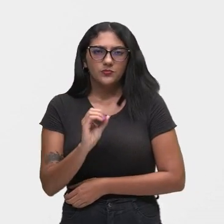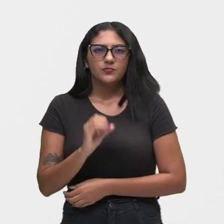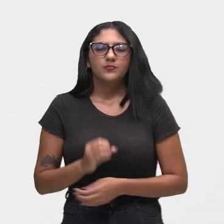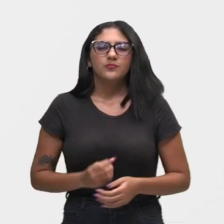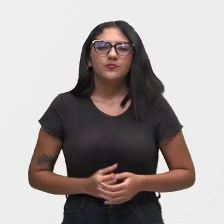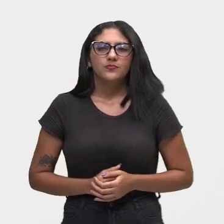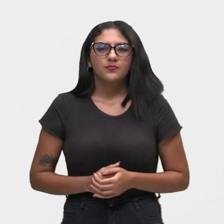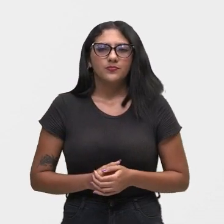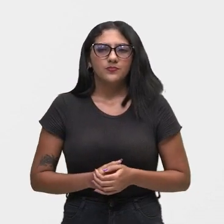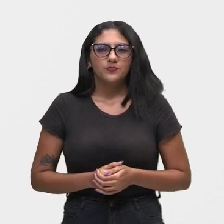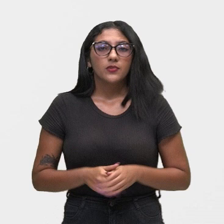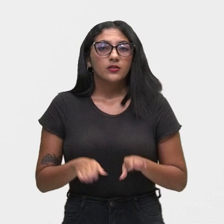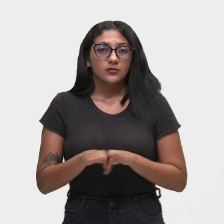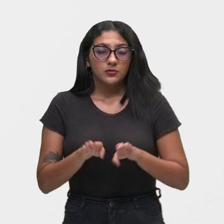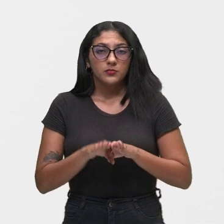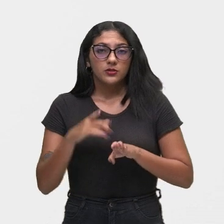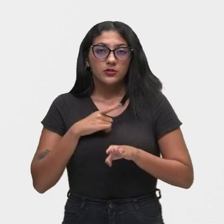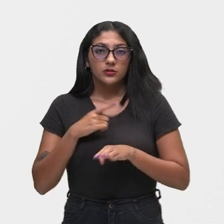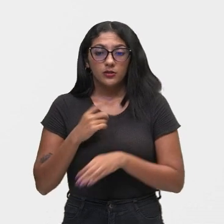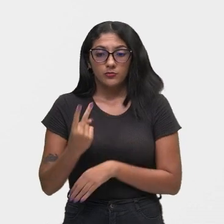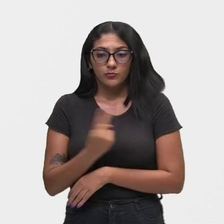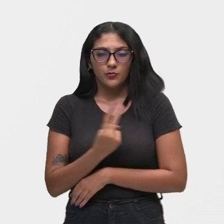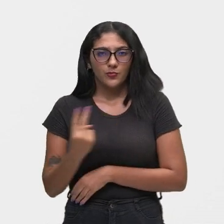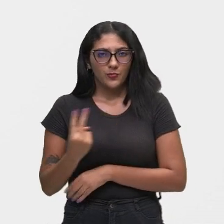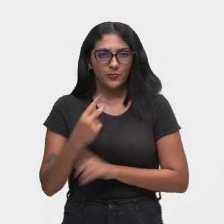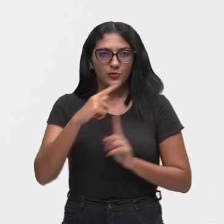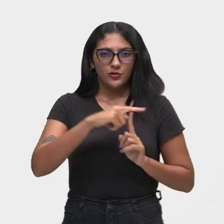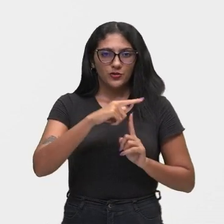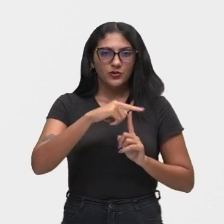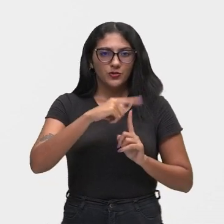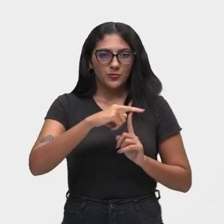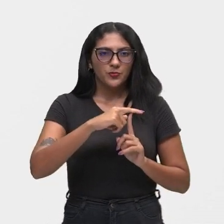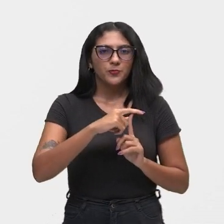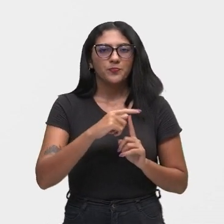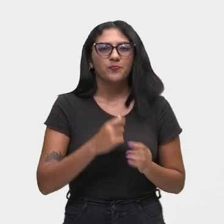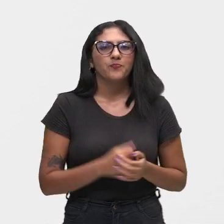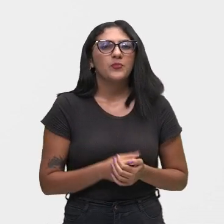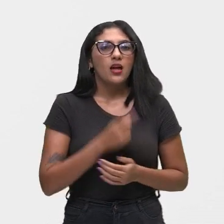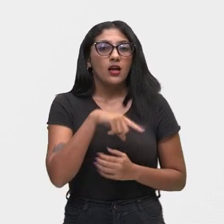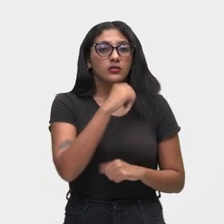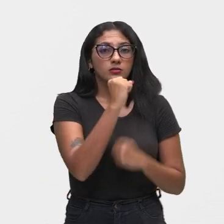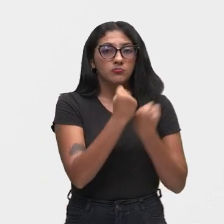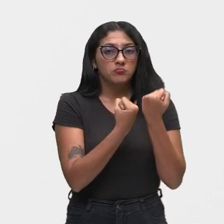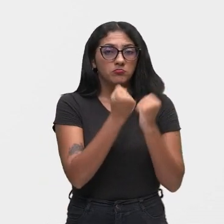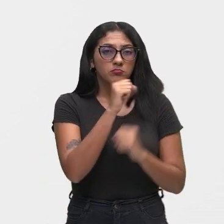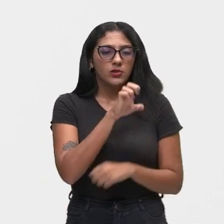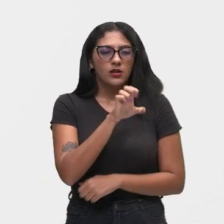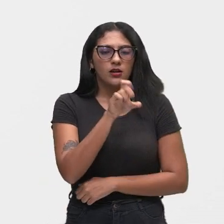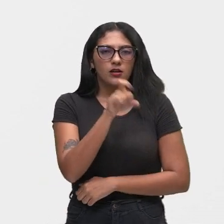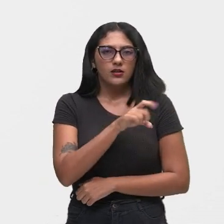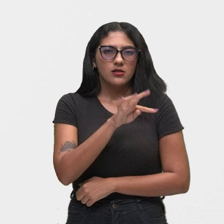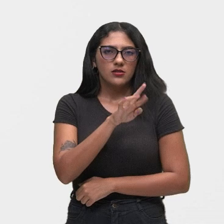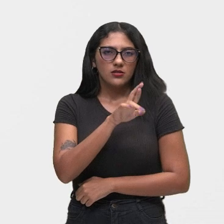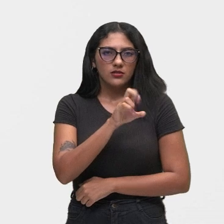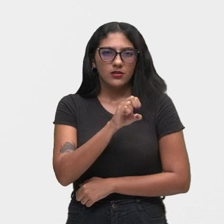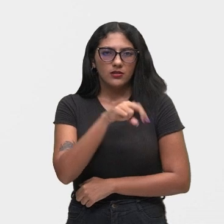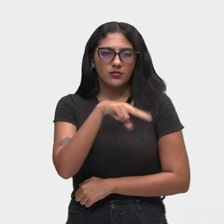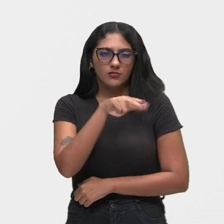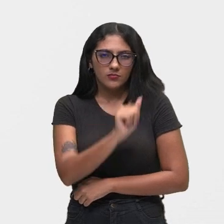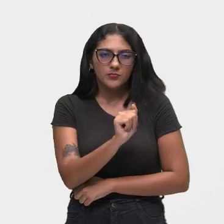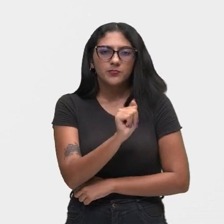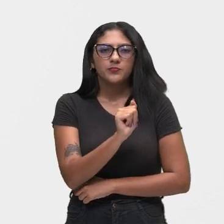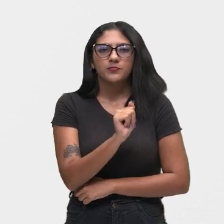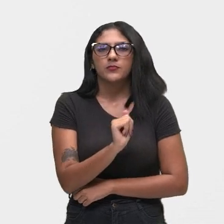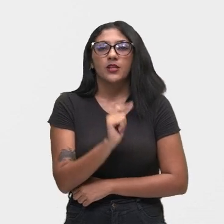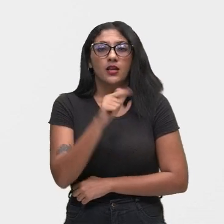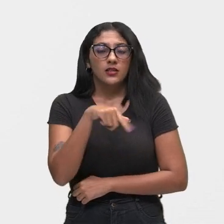há também dois tipos de máquinas. Então, as máquinas térmicas de combustão externa, né? E